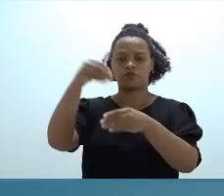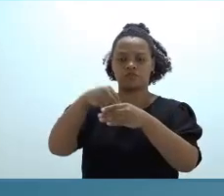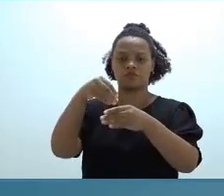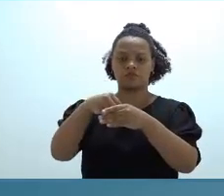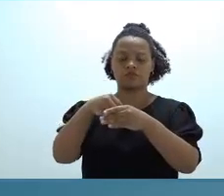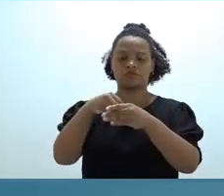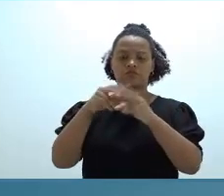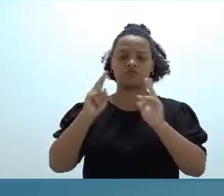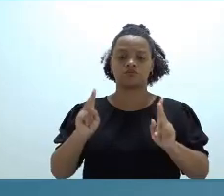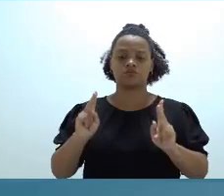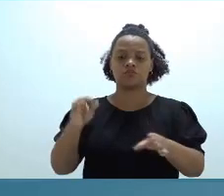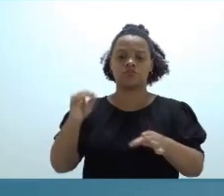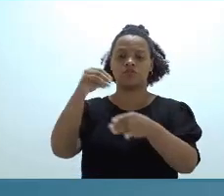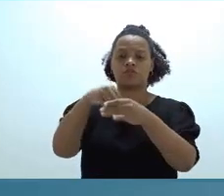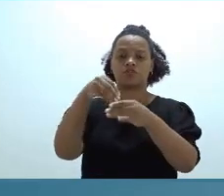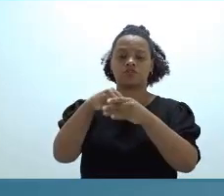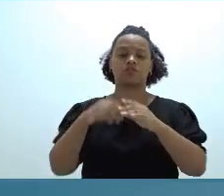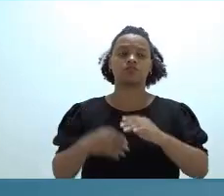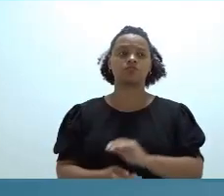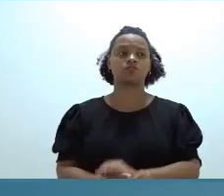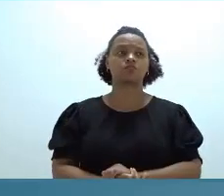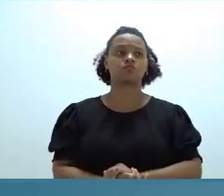Continua, está em discussão.